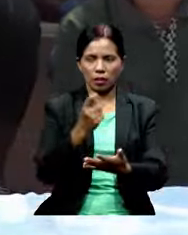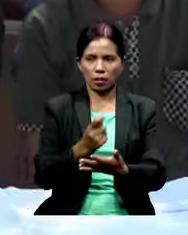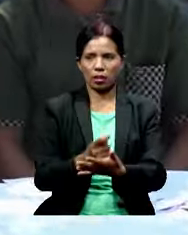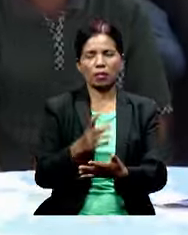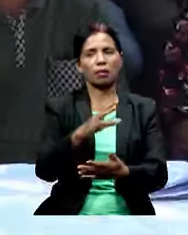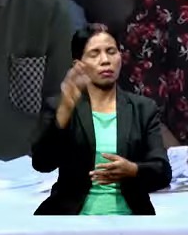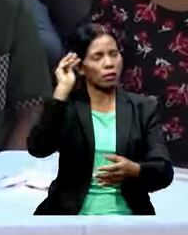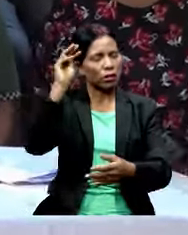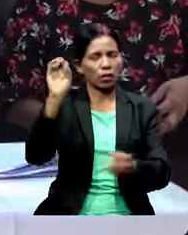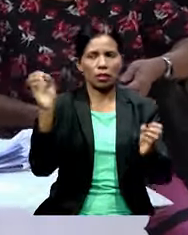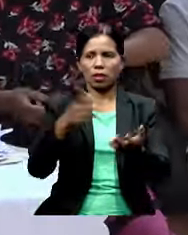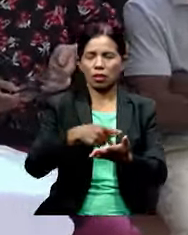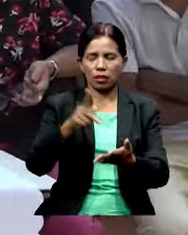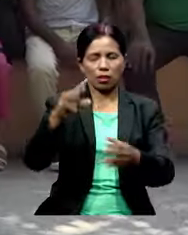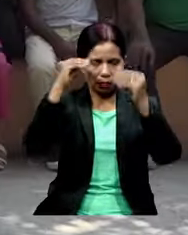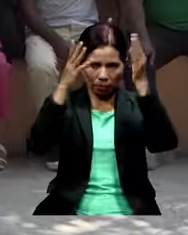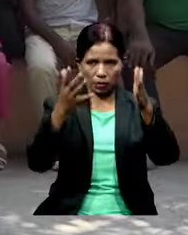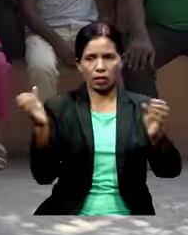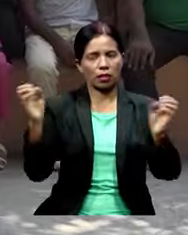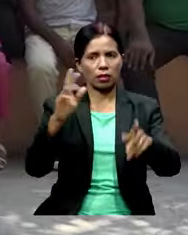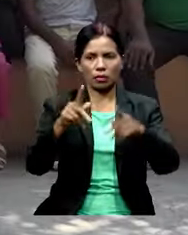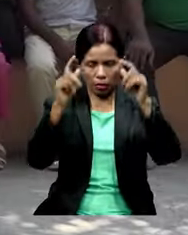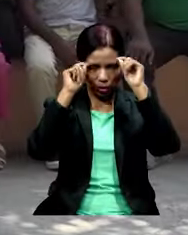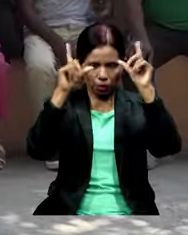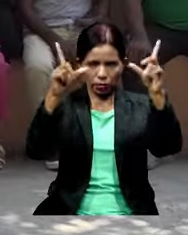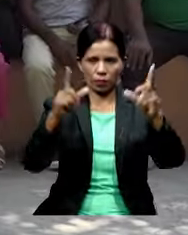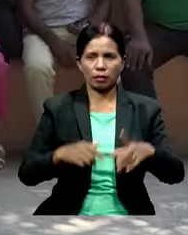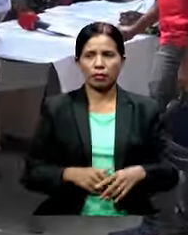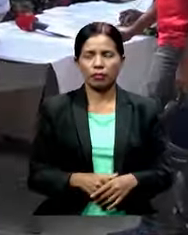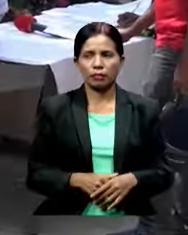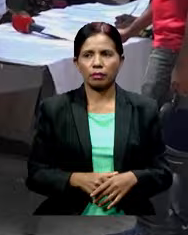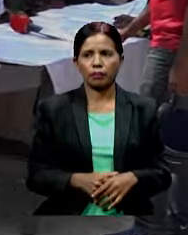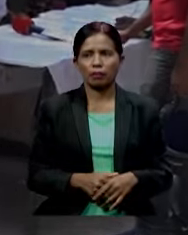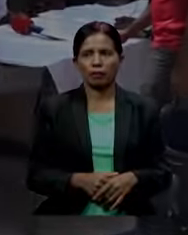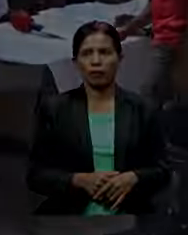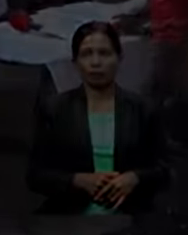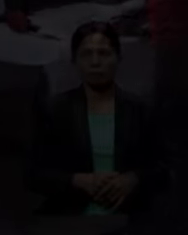lahalo pagamento ba professor Balum, tambala os timoroan. David Araújo, Ferreira do Nascimento, Ziemen.